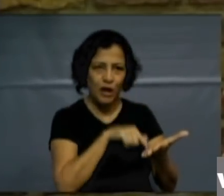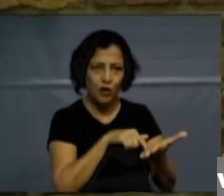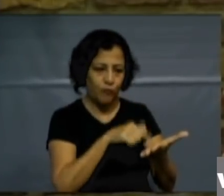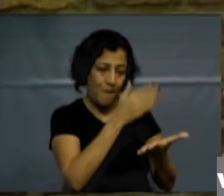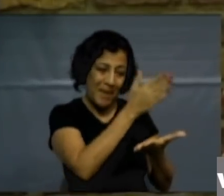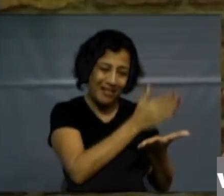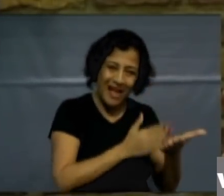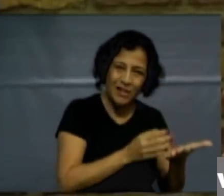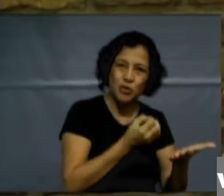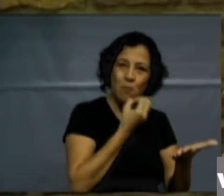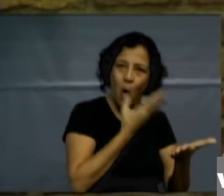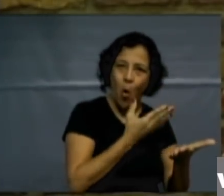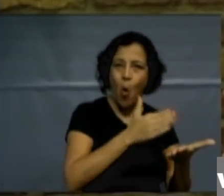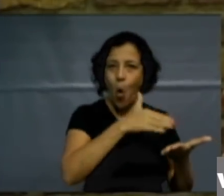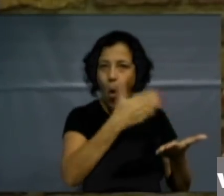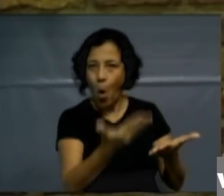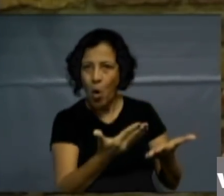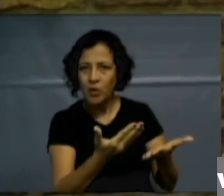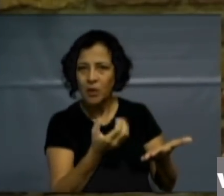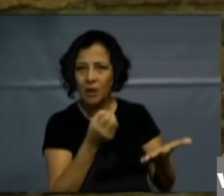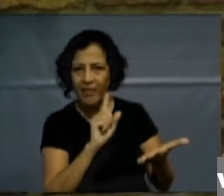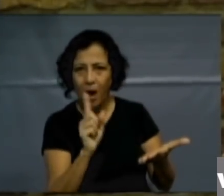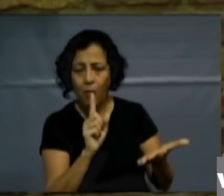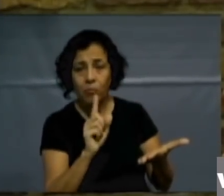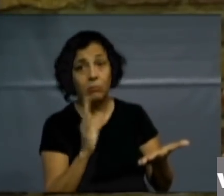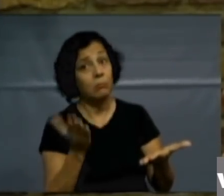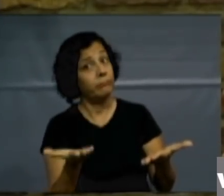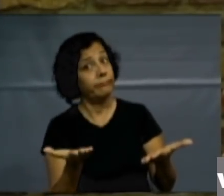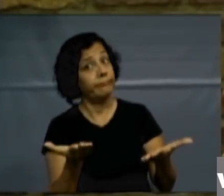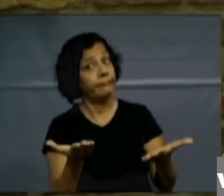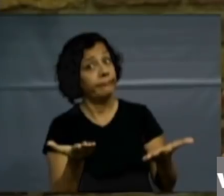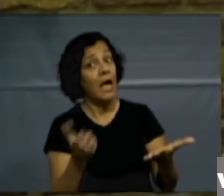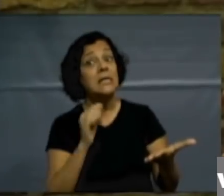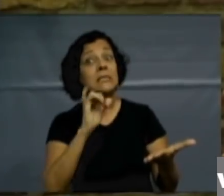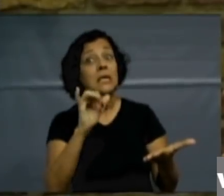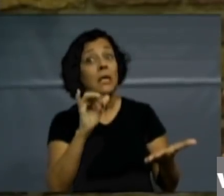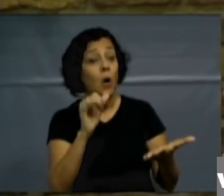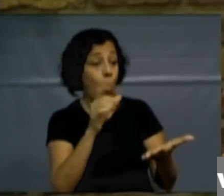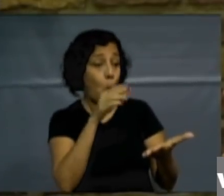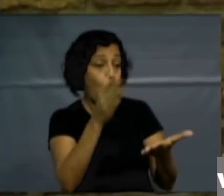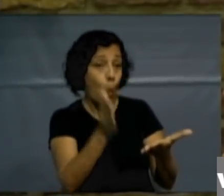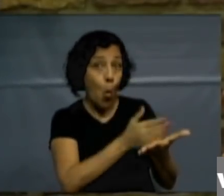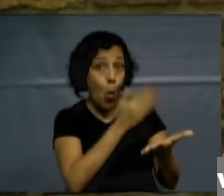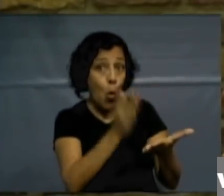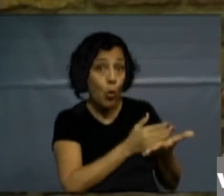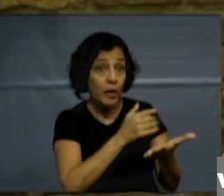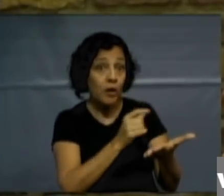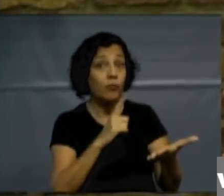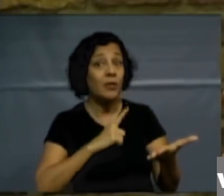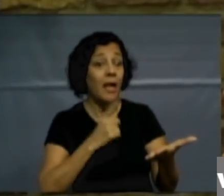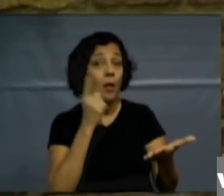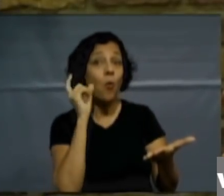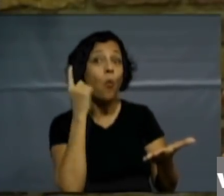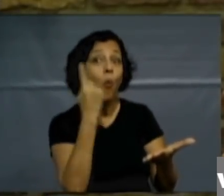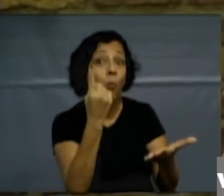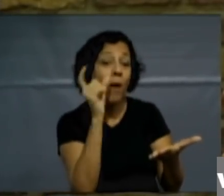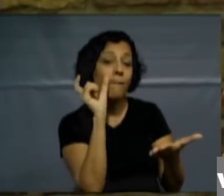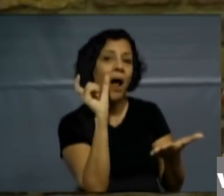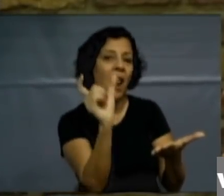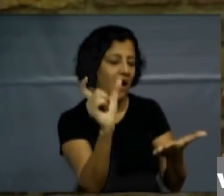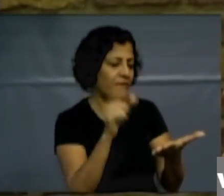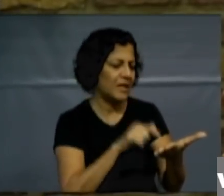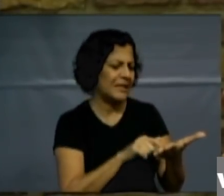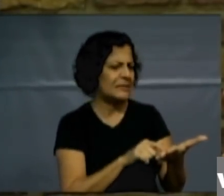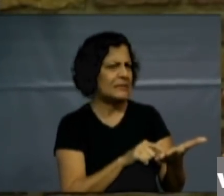Então, se um livro, ele tem uma palavra que desconstrói toda a obra, é que nem